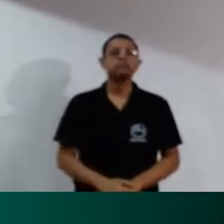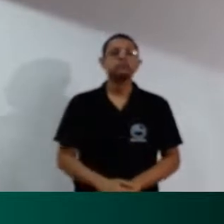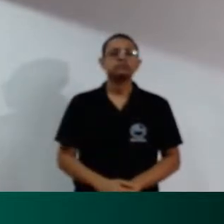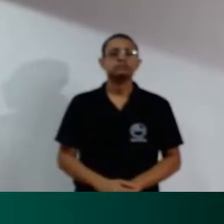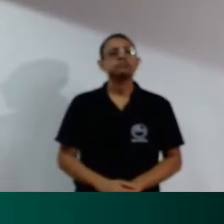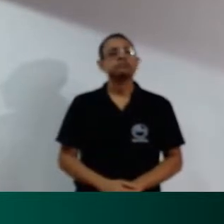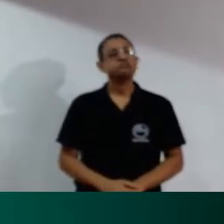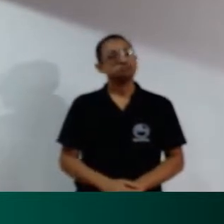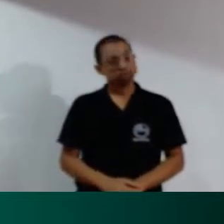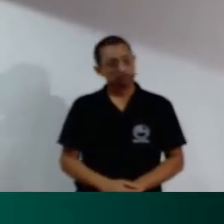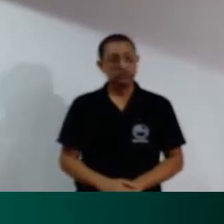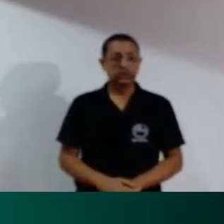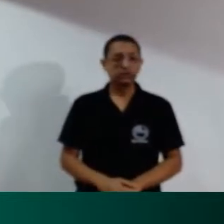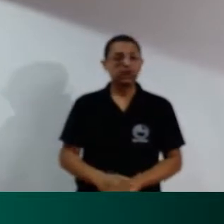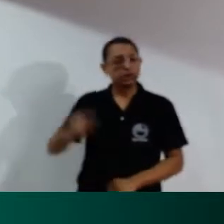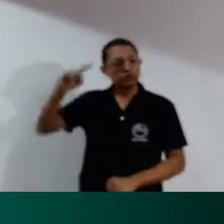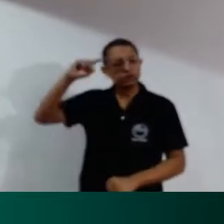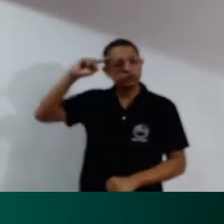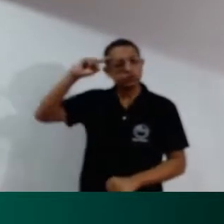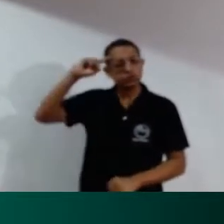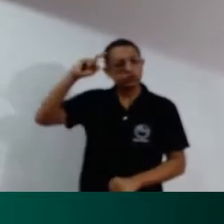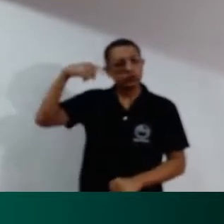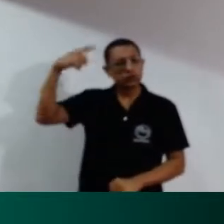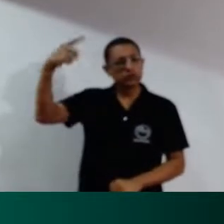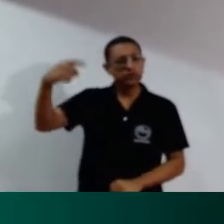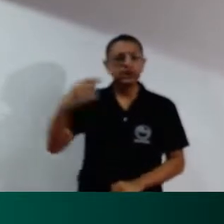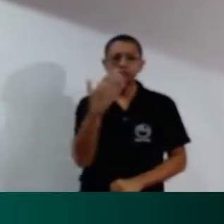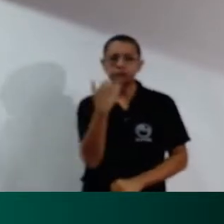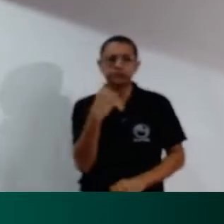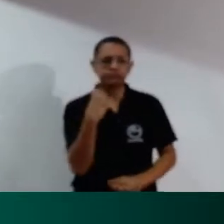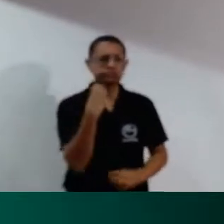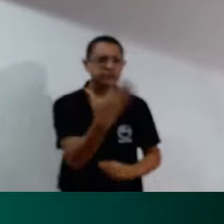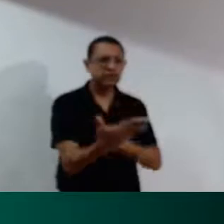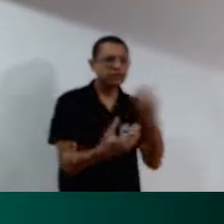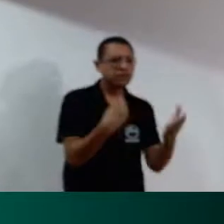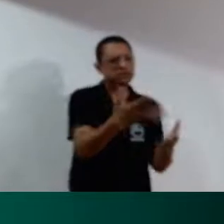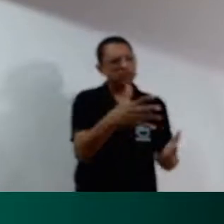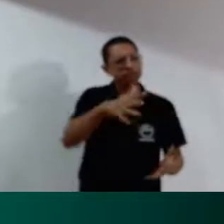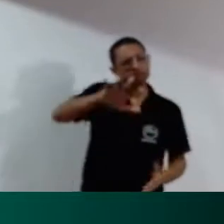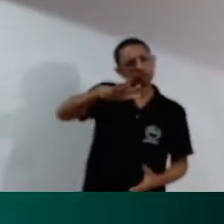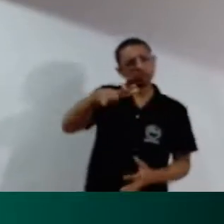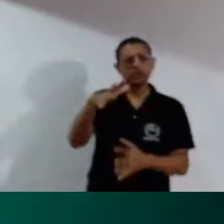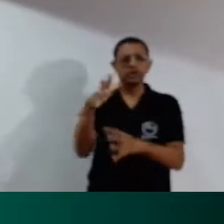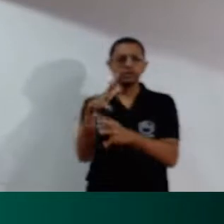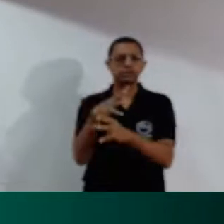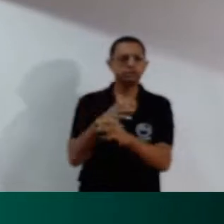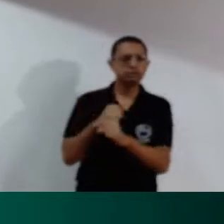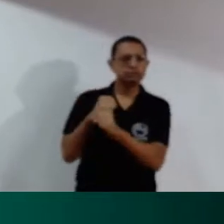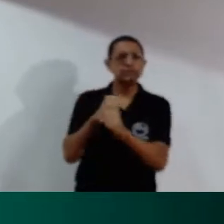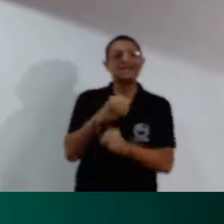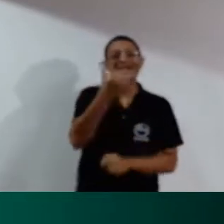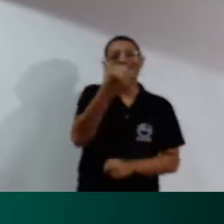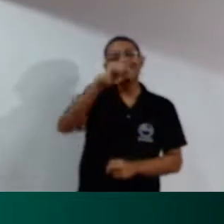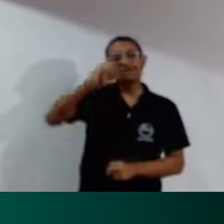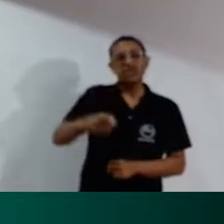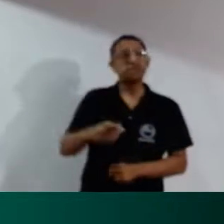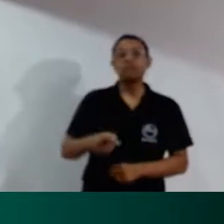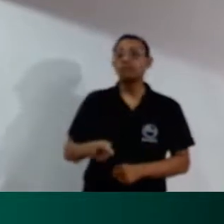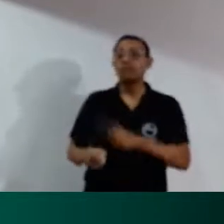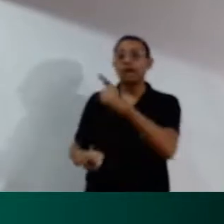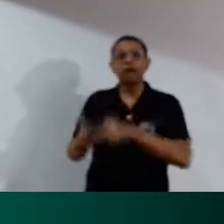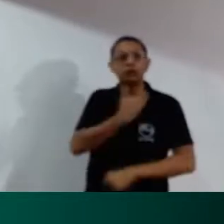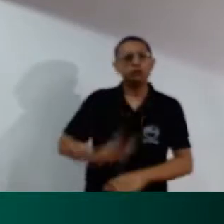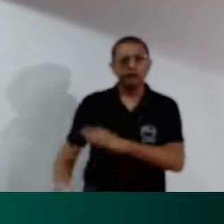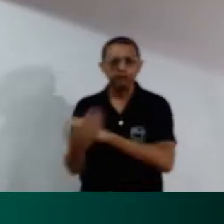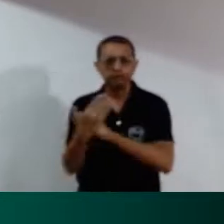entregar por dia algo de seis a sete mil alimentações isso com quase nem o apoio isso com apoio a gente